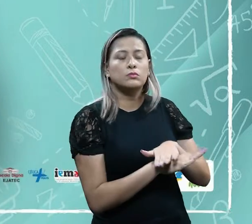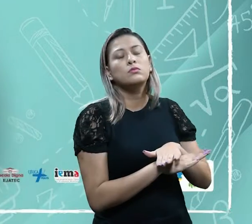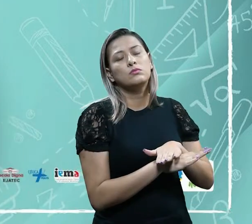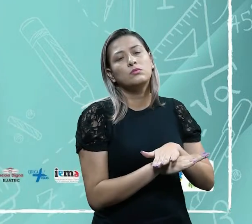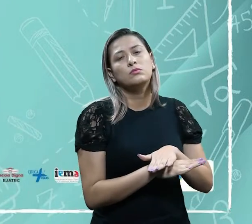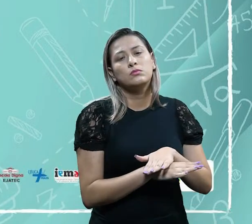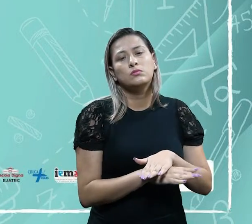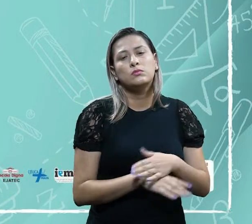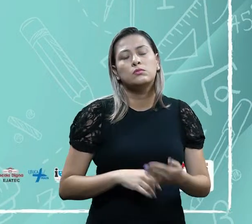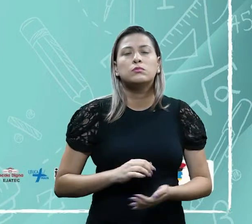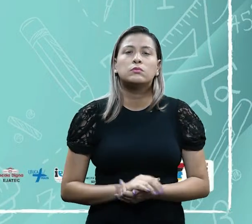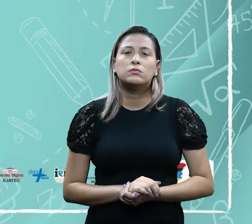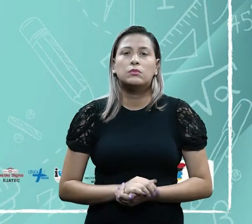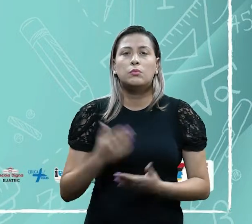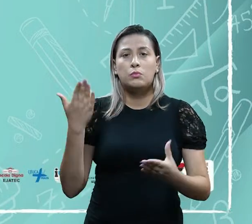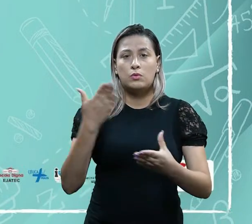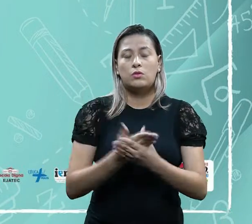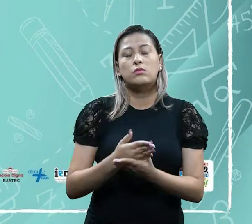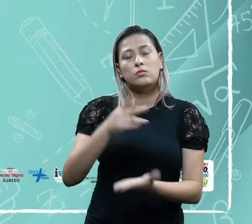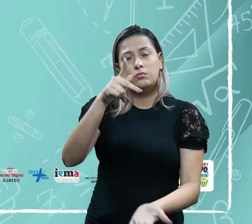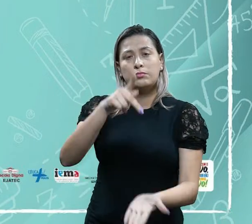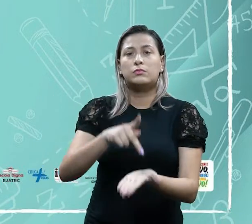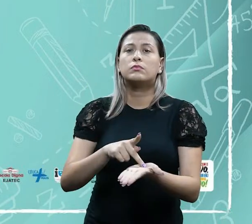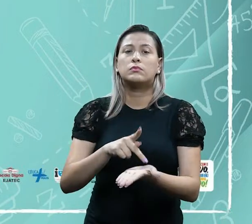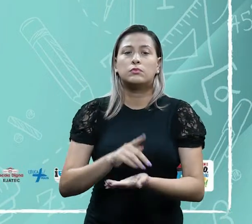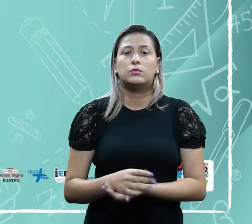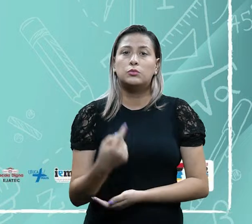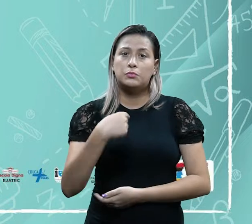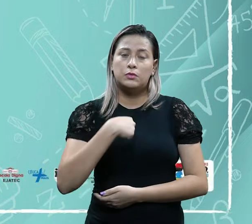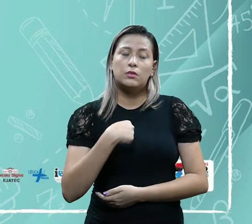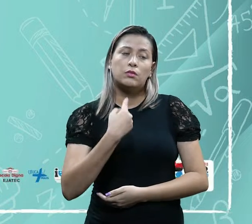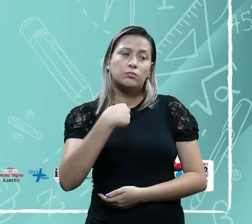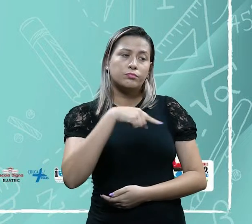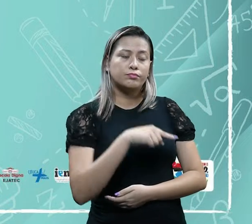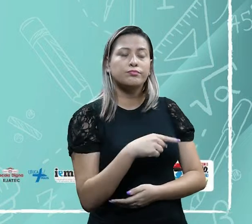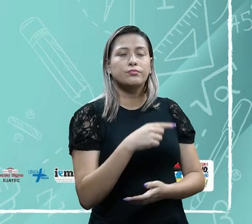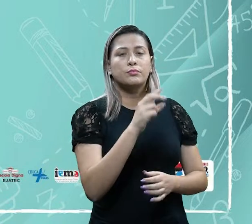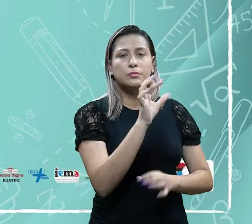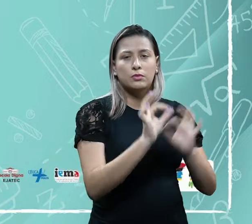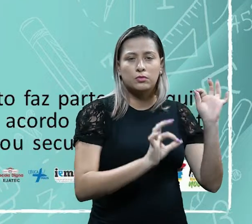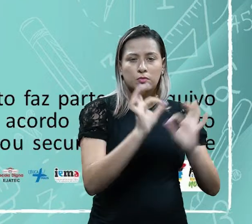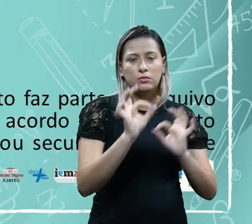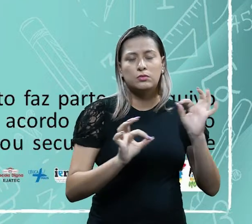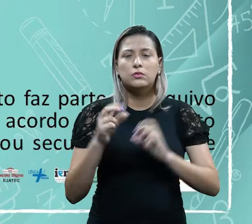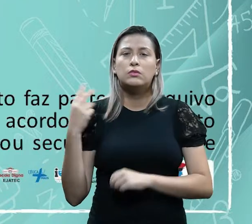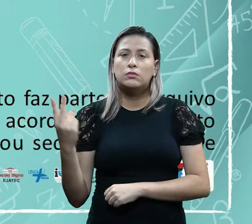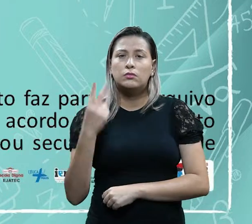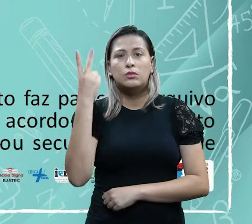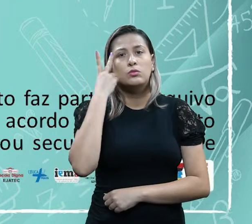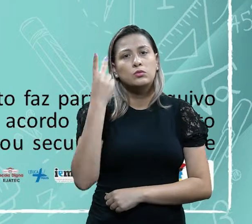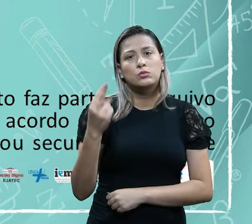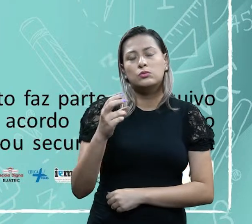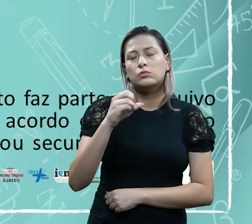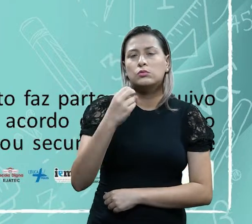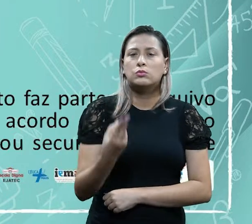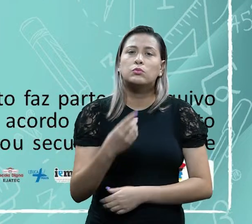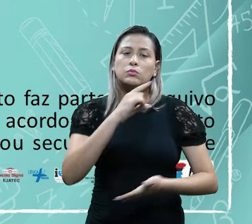recolhido para um arquivo permanente, onde eu possa ter acesso a essas informações, né, de valor histórico, de valor